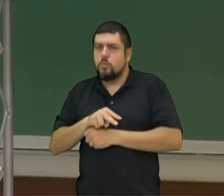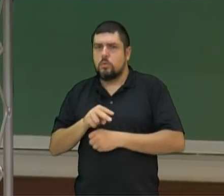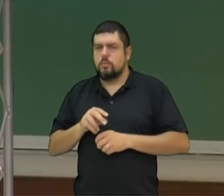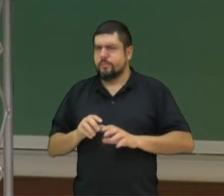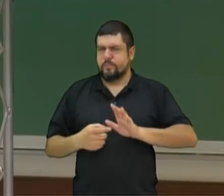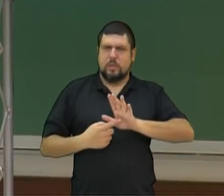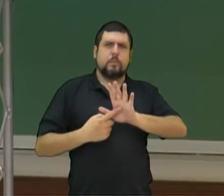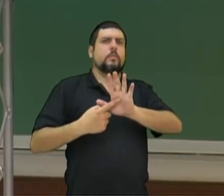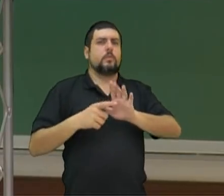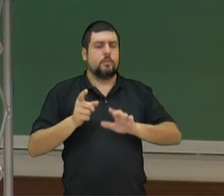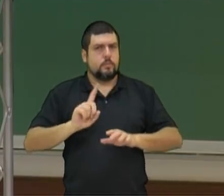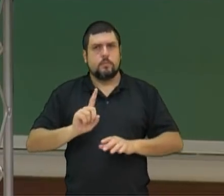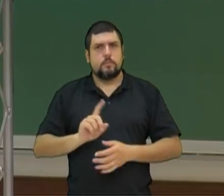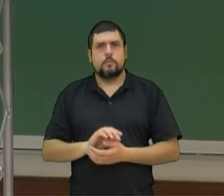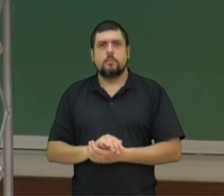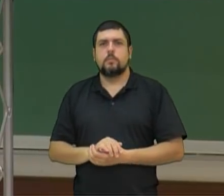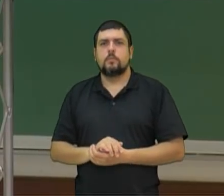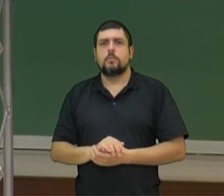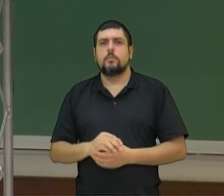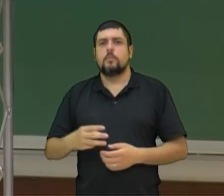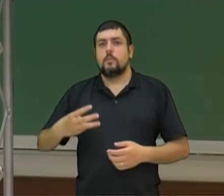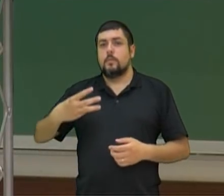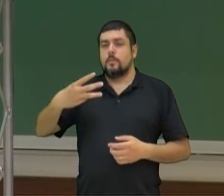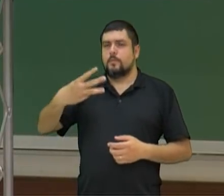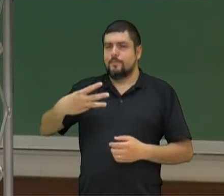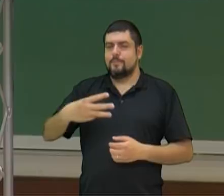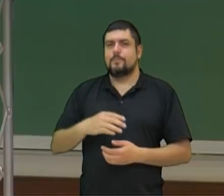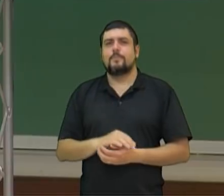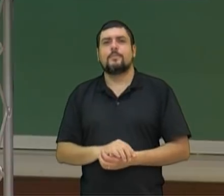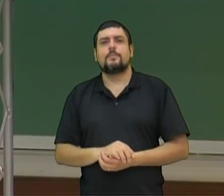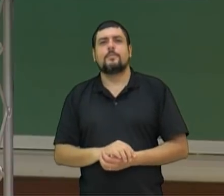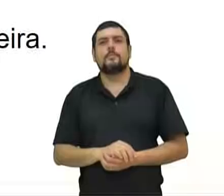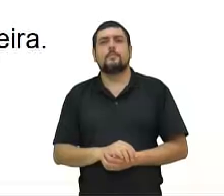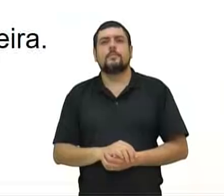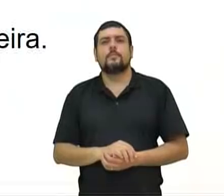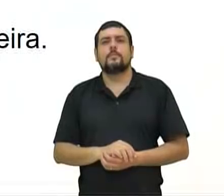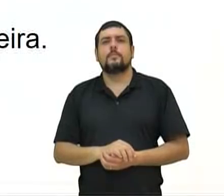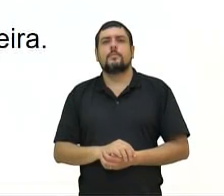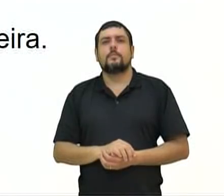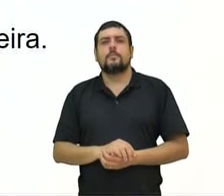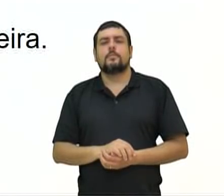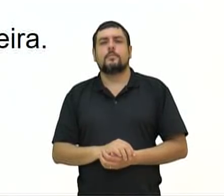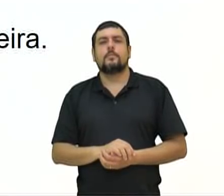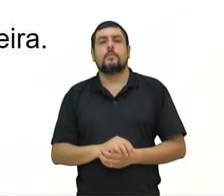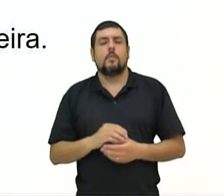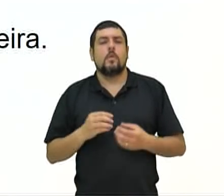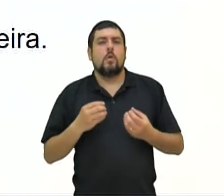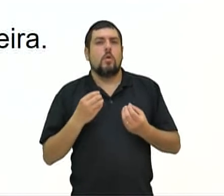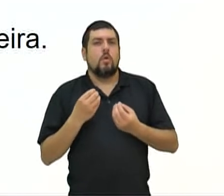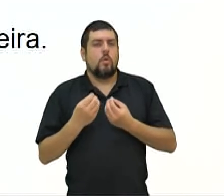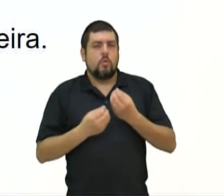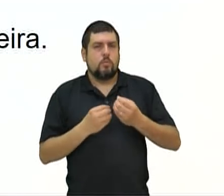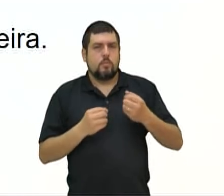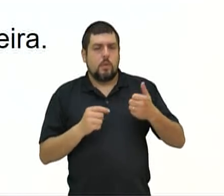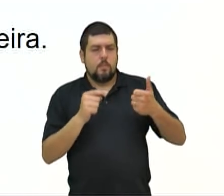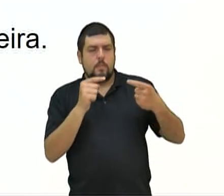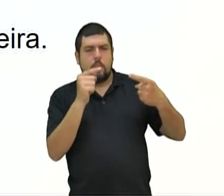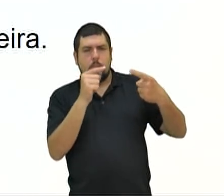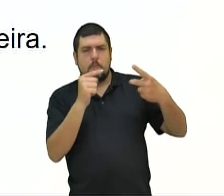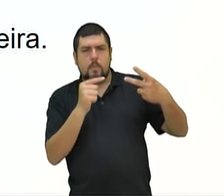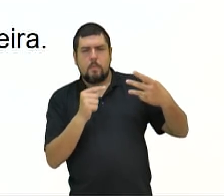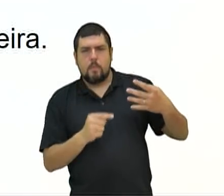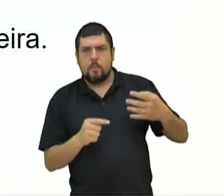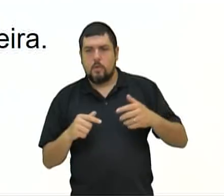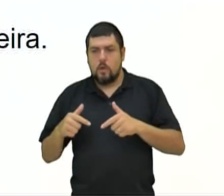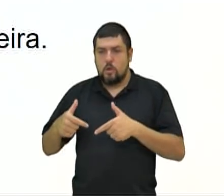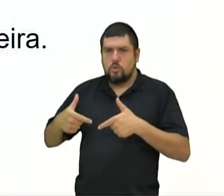desse exercício. E vamos para o terceiro e último quiz de hoje. Entre as atitudes listadas a seguir, marque a